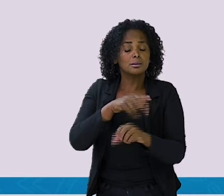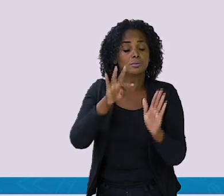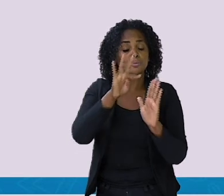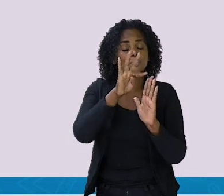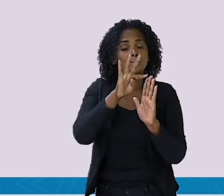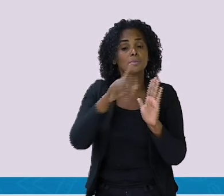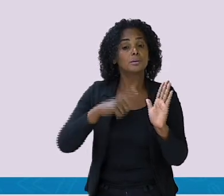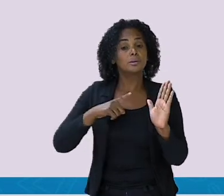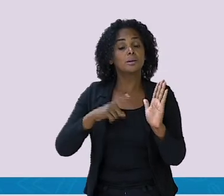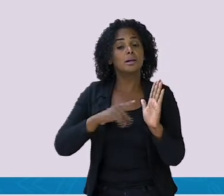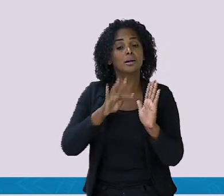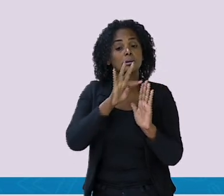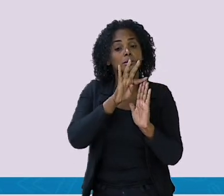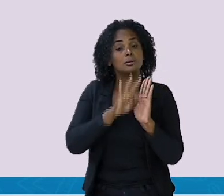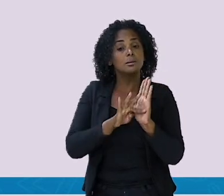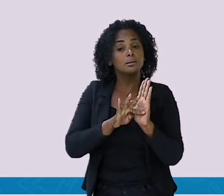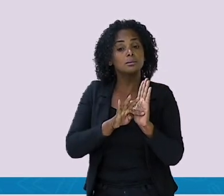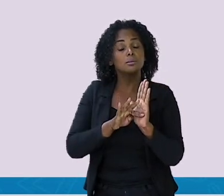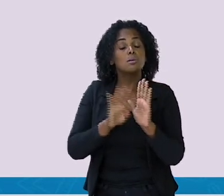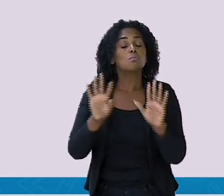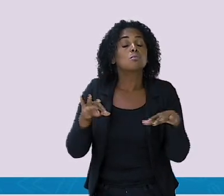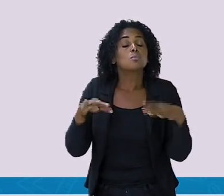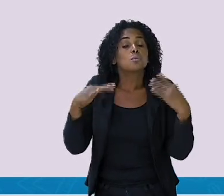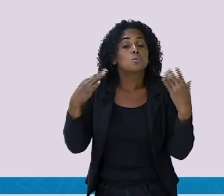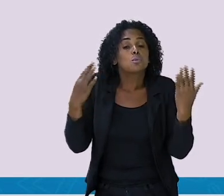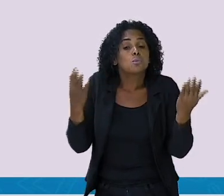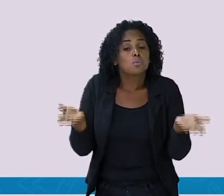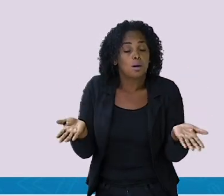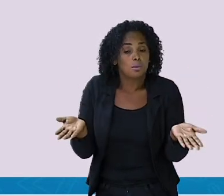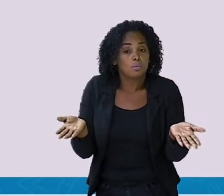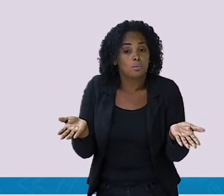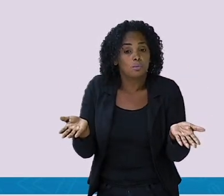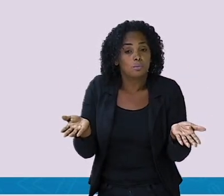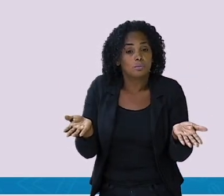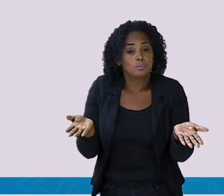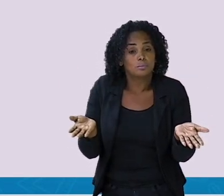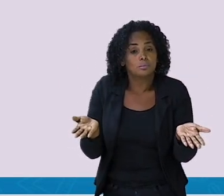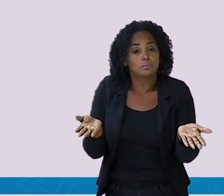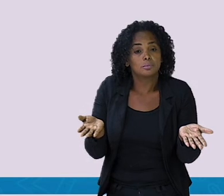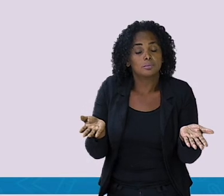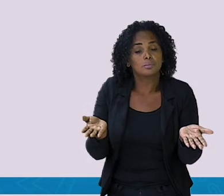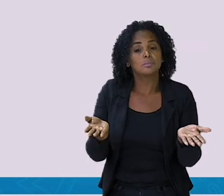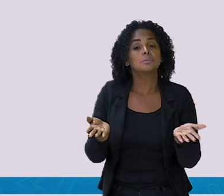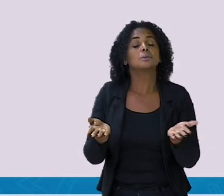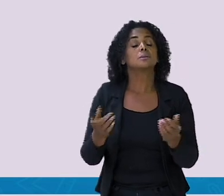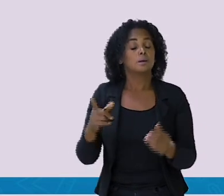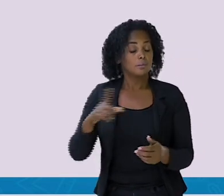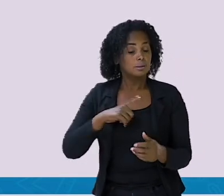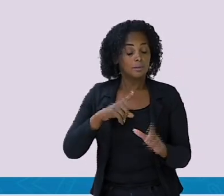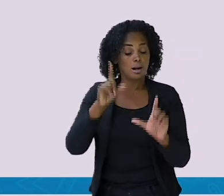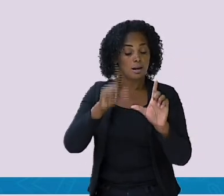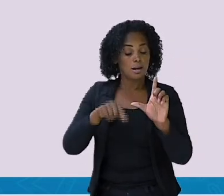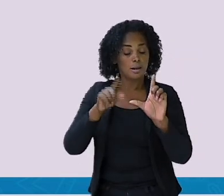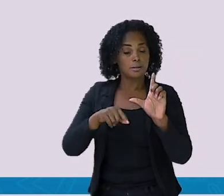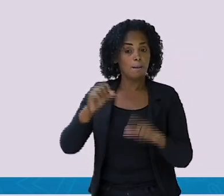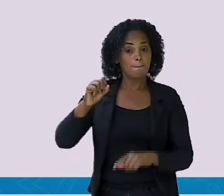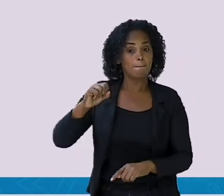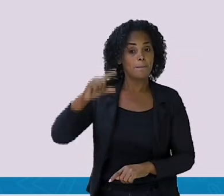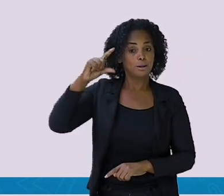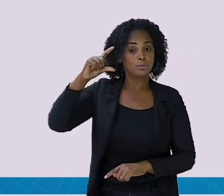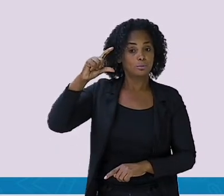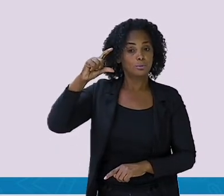particularidades. Nós usamos aí o exemplo do país. Qual é o país